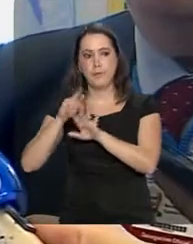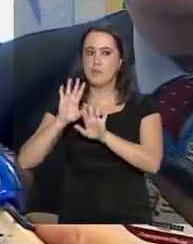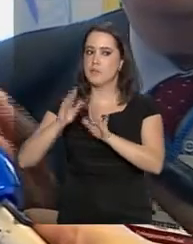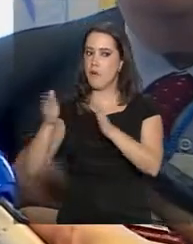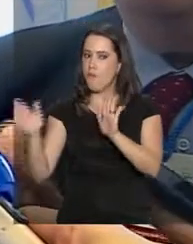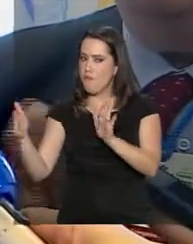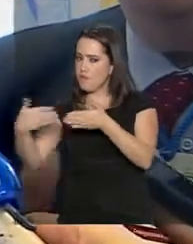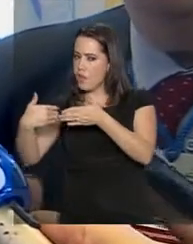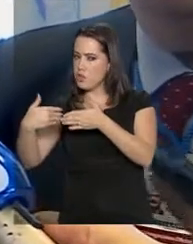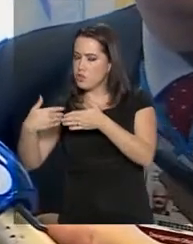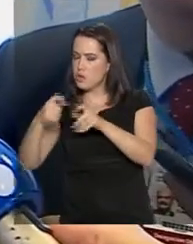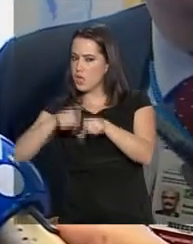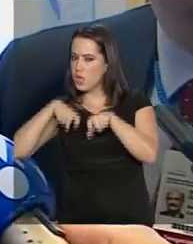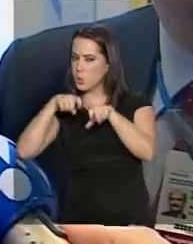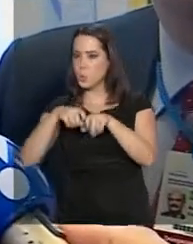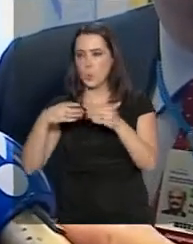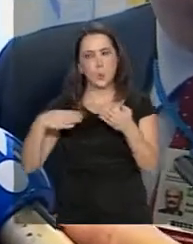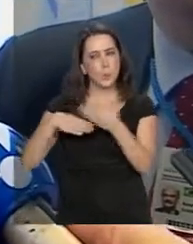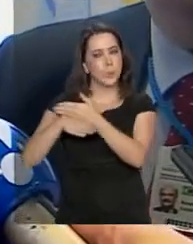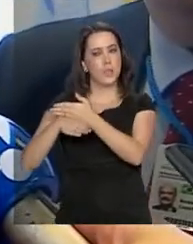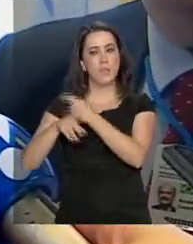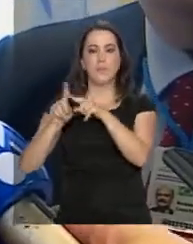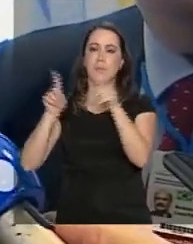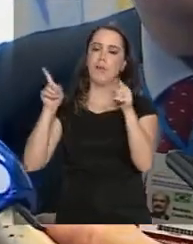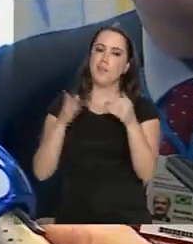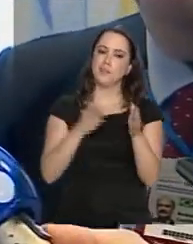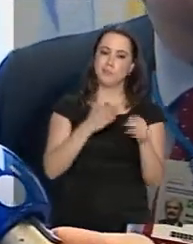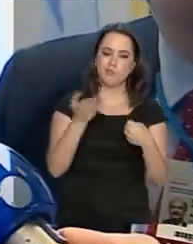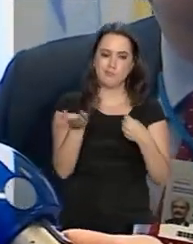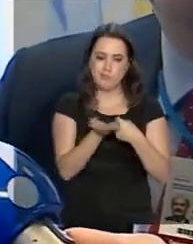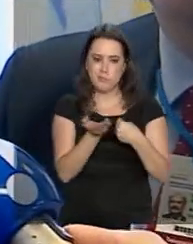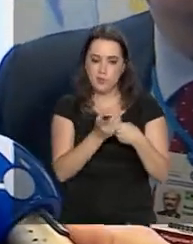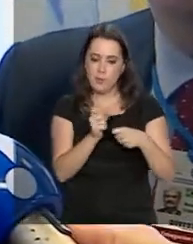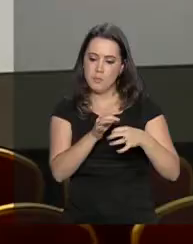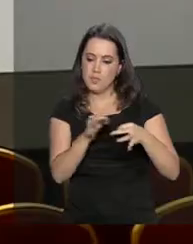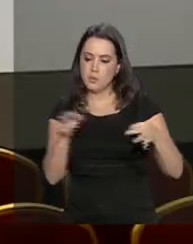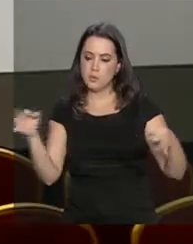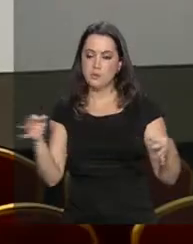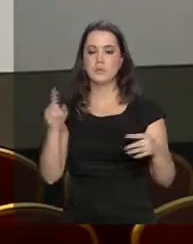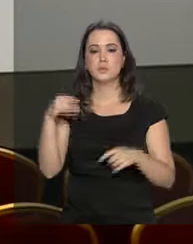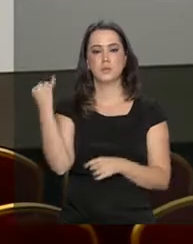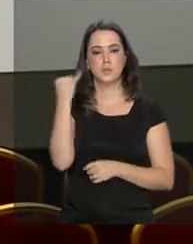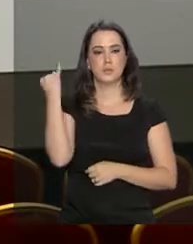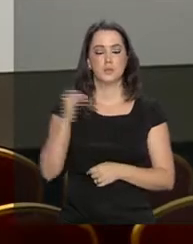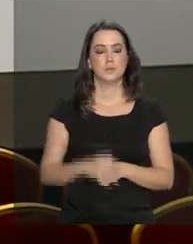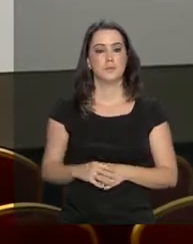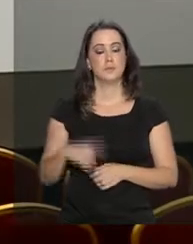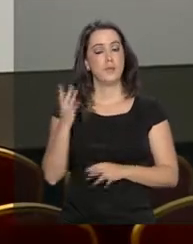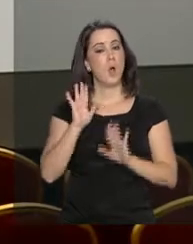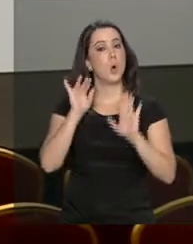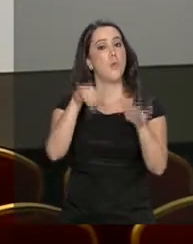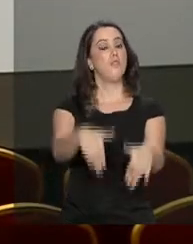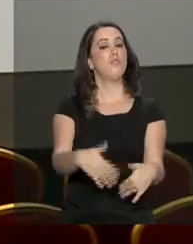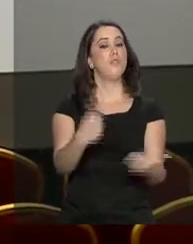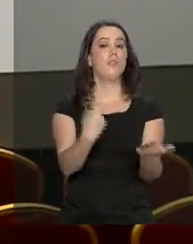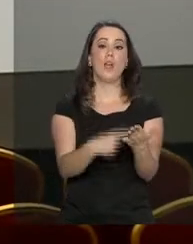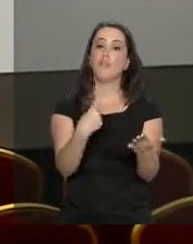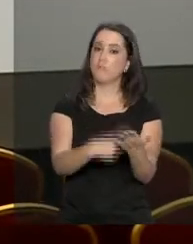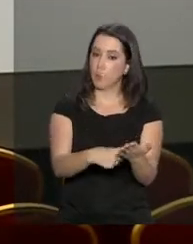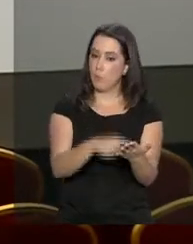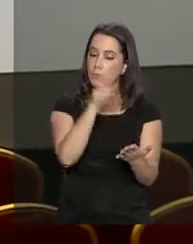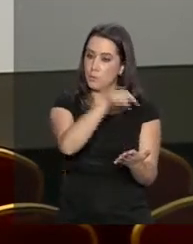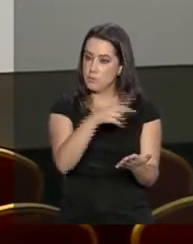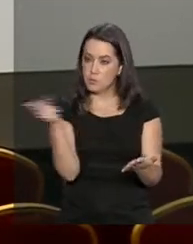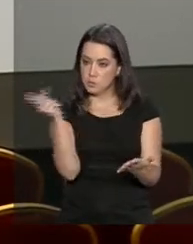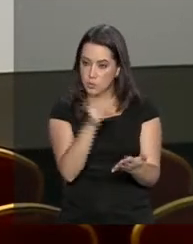que no médio longo prazo é importante para o brasil eu sou social europeu ao final da reunião foi assinado um acordo entre o mercosul